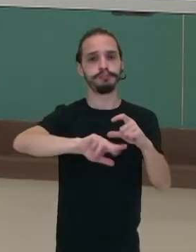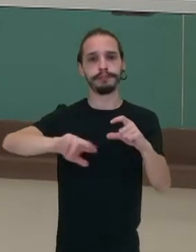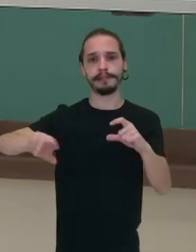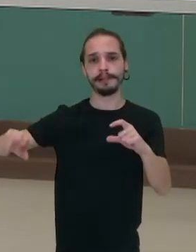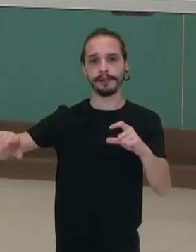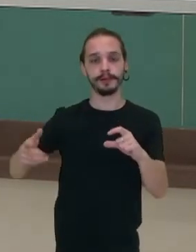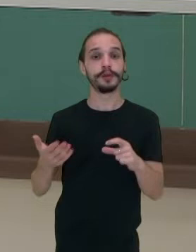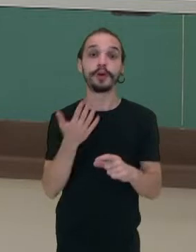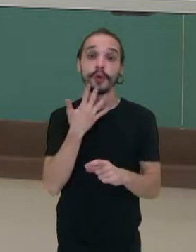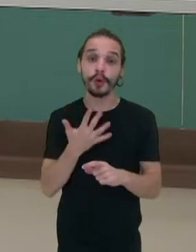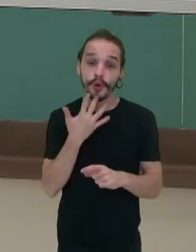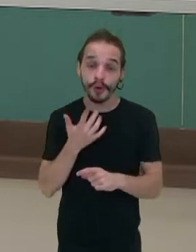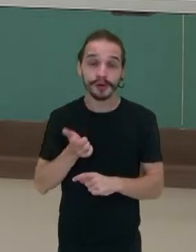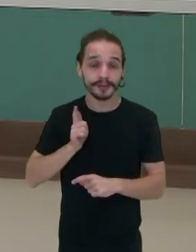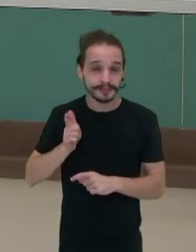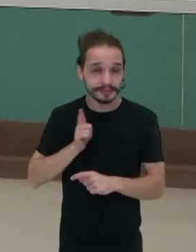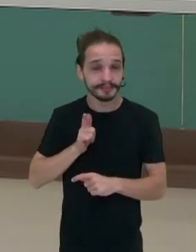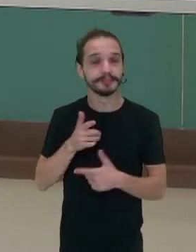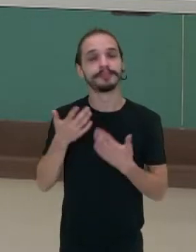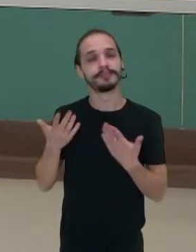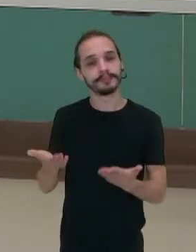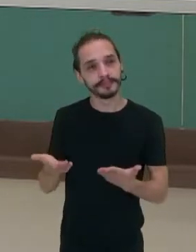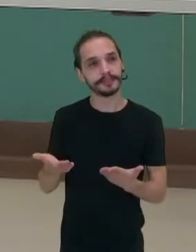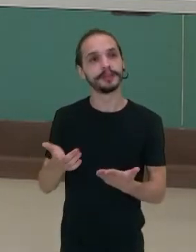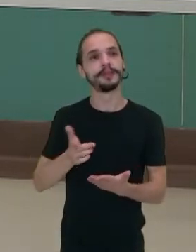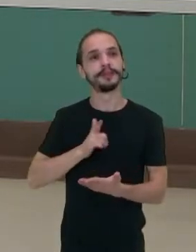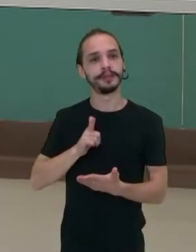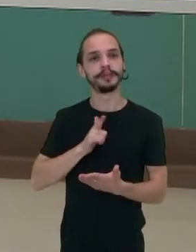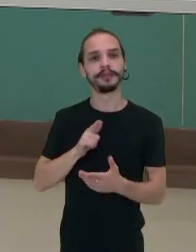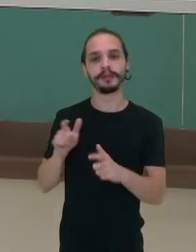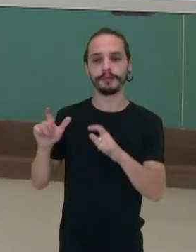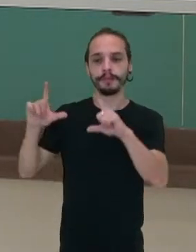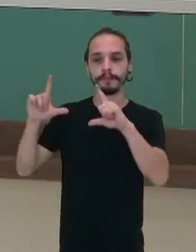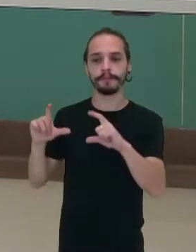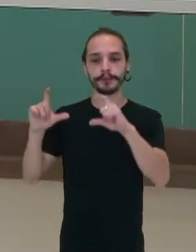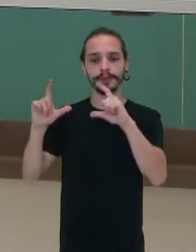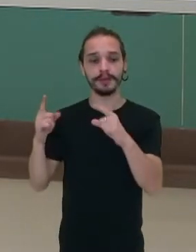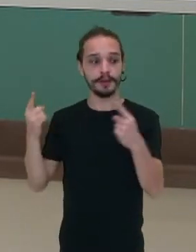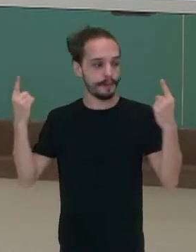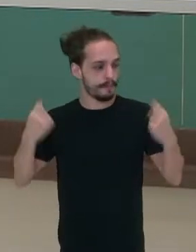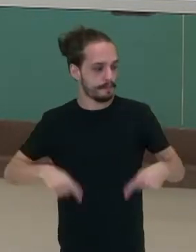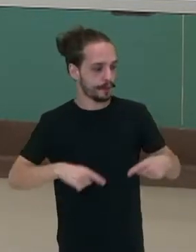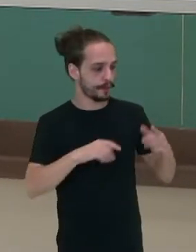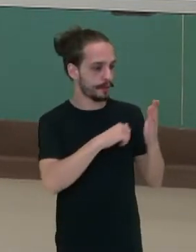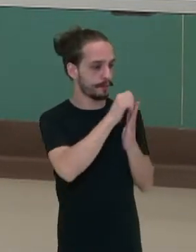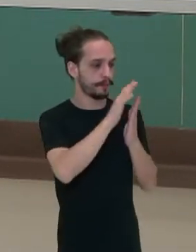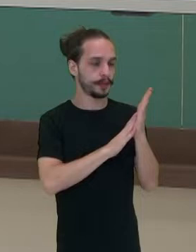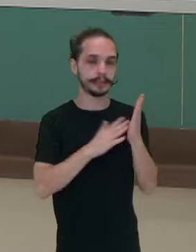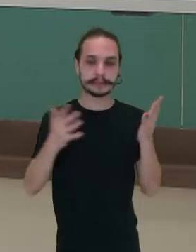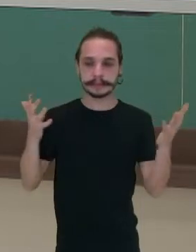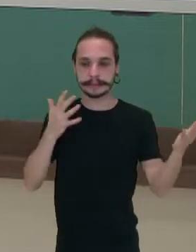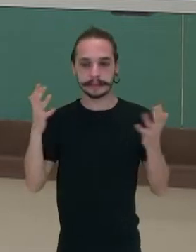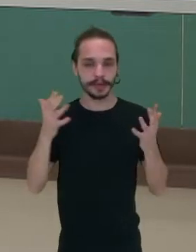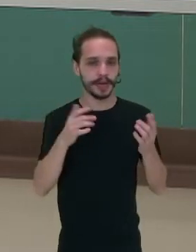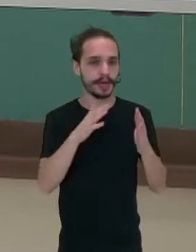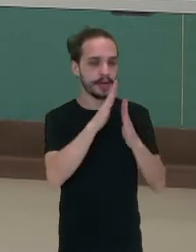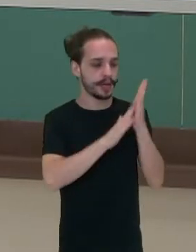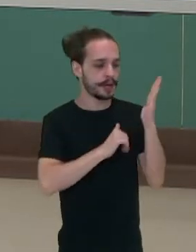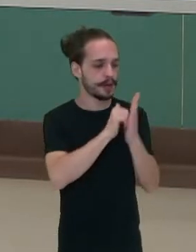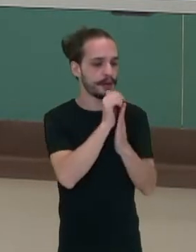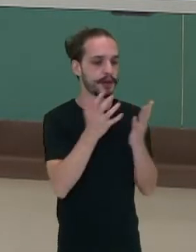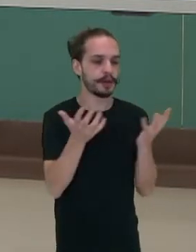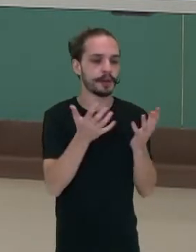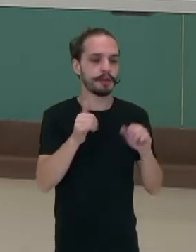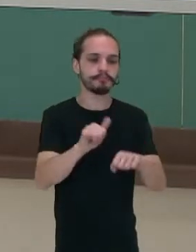tem cor. Então nós temos agora um concorrente para a pintura, né? A fotografia agora é um concorrente para a pintura, as pinturas buscam alternativa buscando a luz natural.